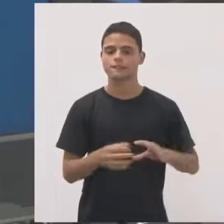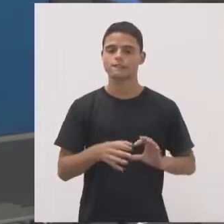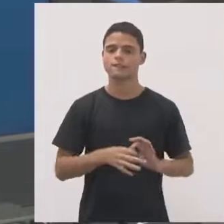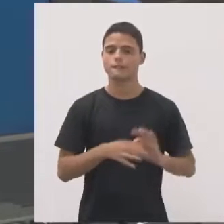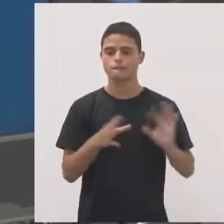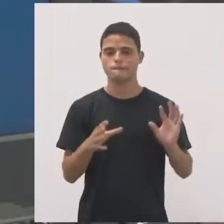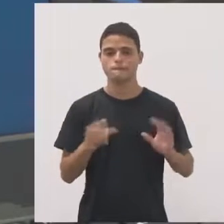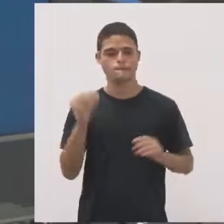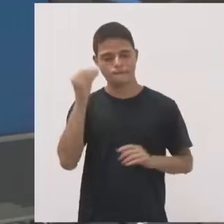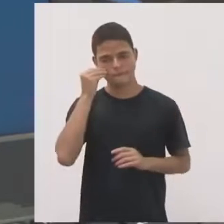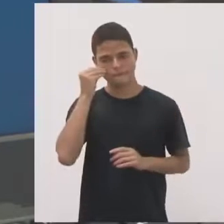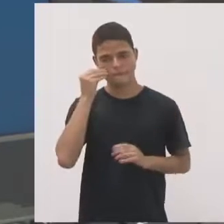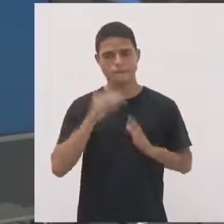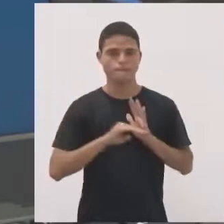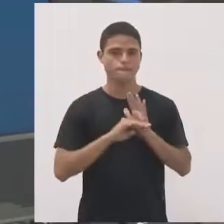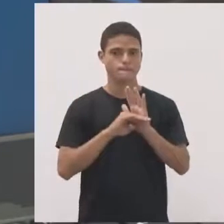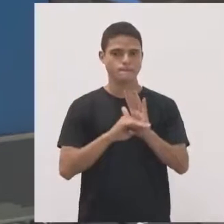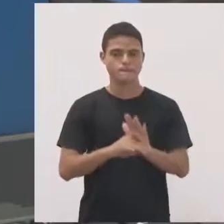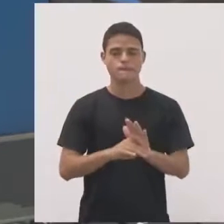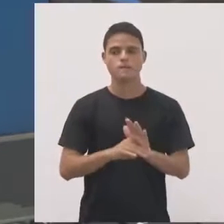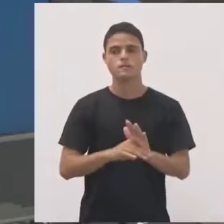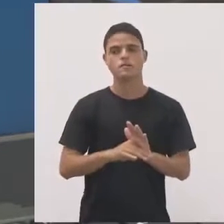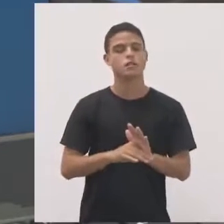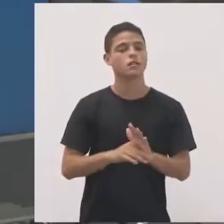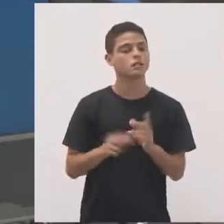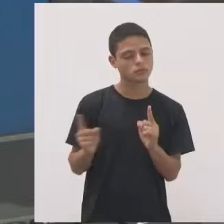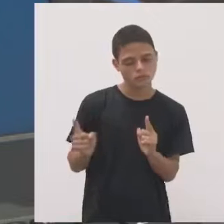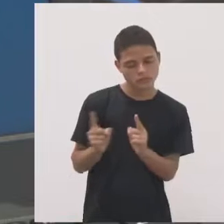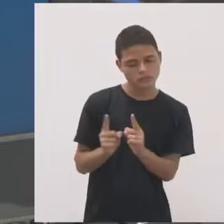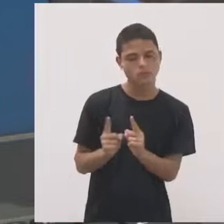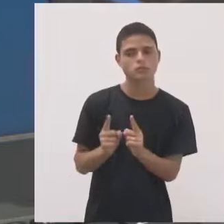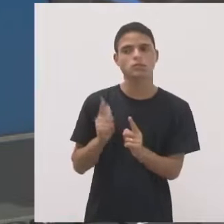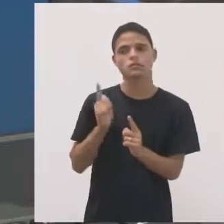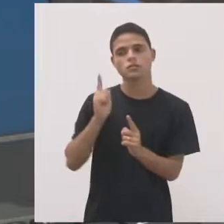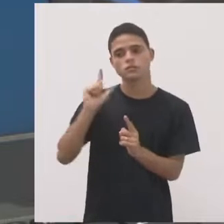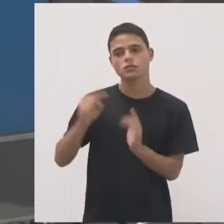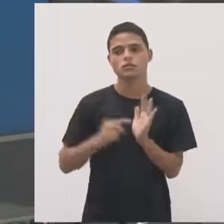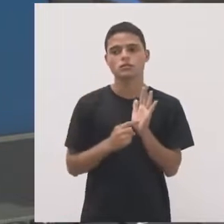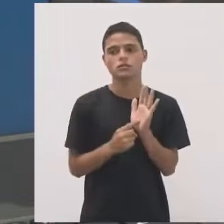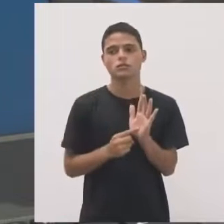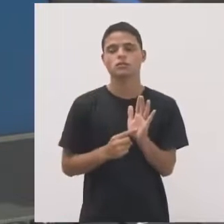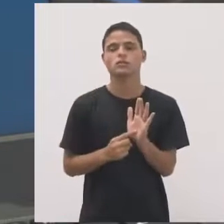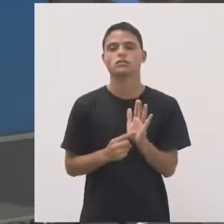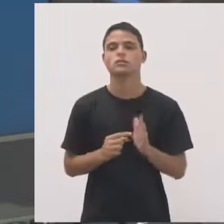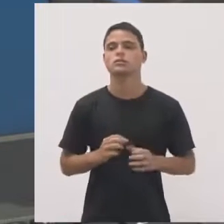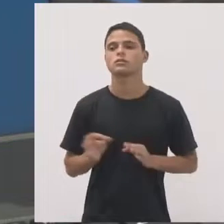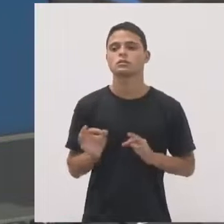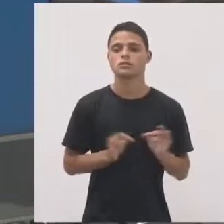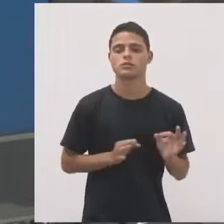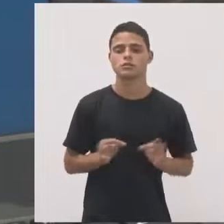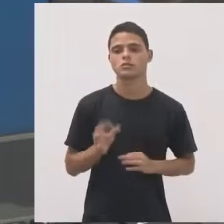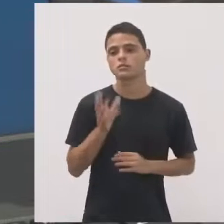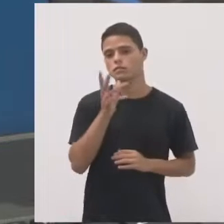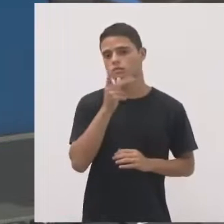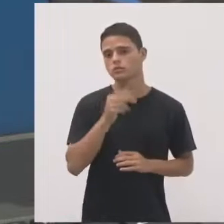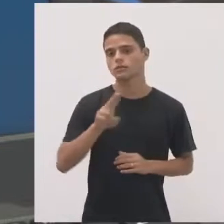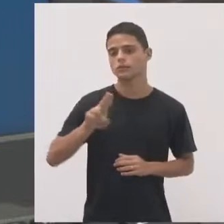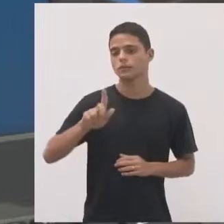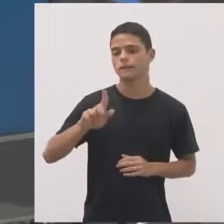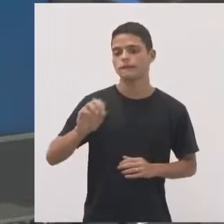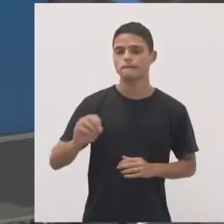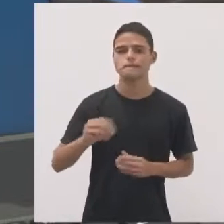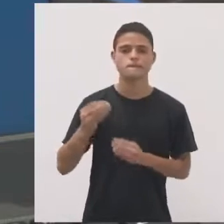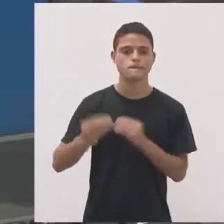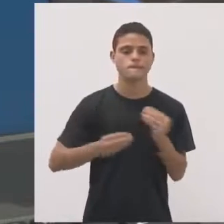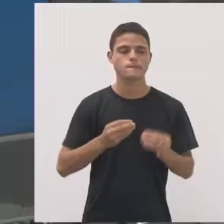liberaram. Então eu queria tentar hoje, esse tempinho que sobra, para a gente conseguir mostrar Felipe, como enquanto faz está aí preparando, o Hugo colocou aqui. Como